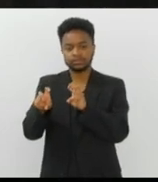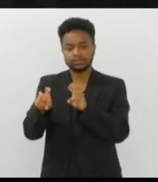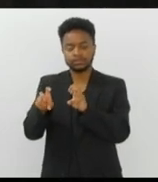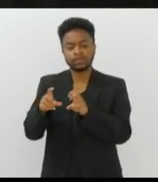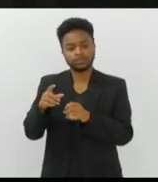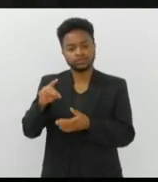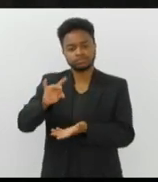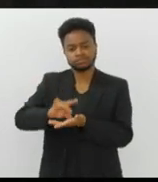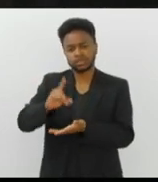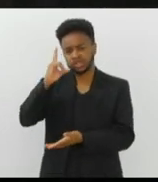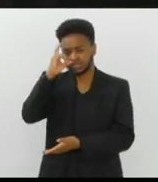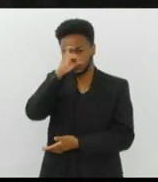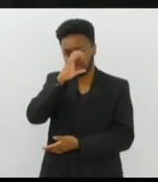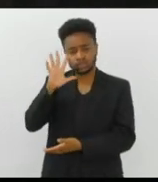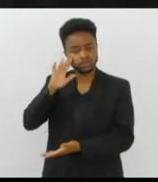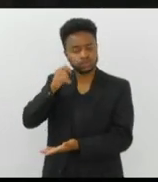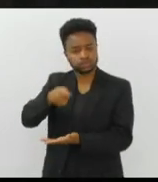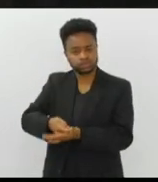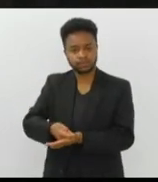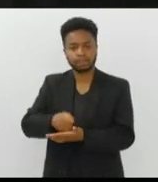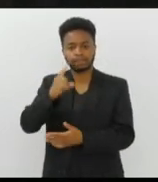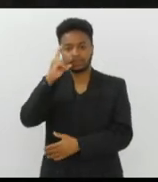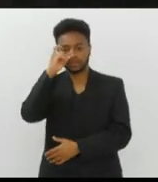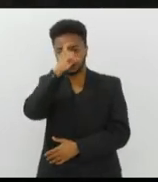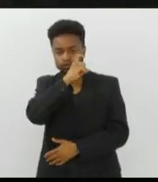de difícil encaminhamento, de difícil